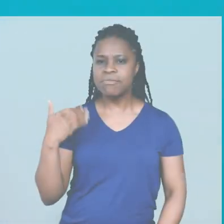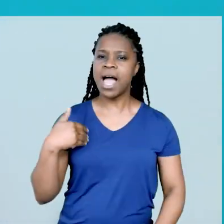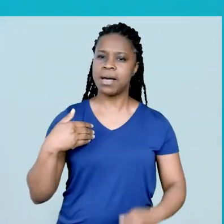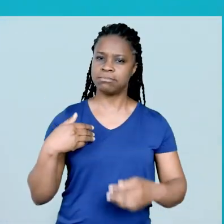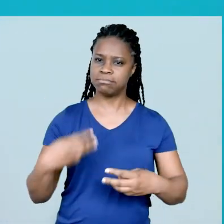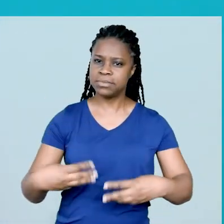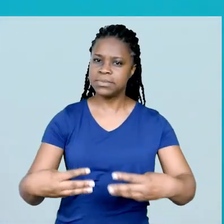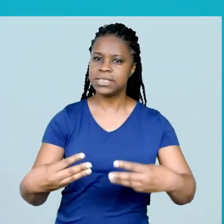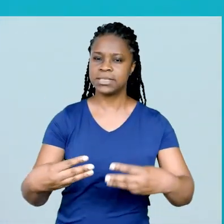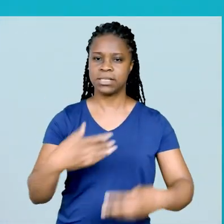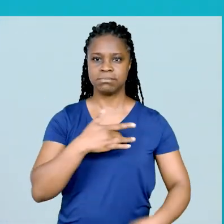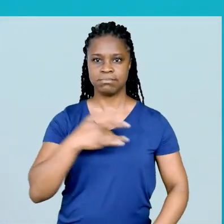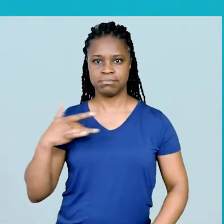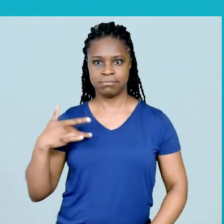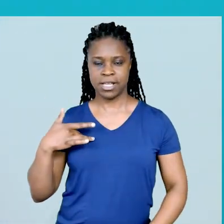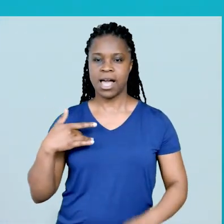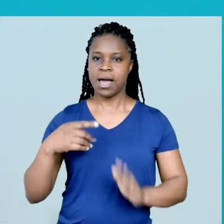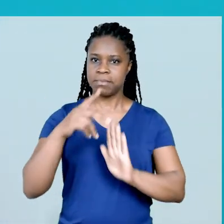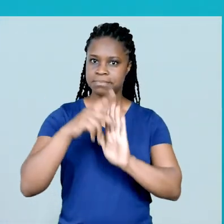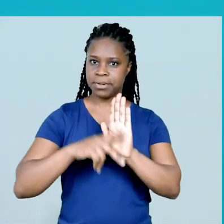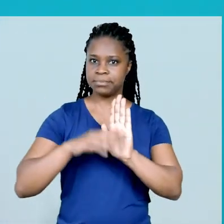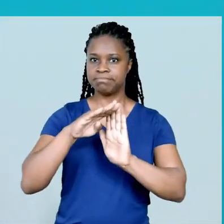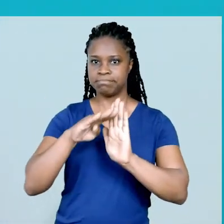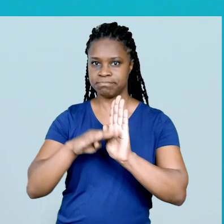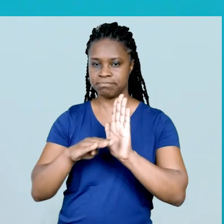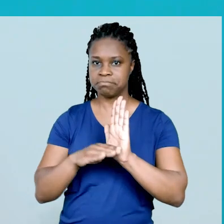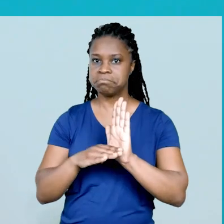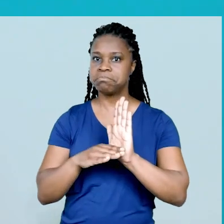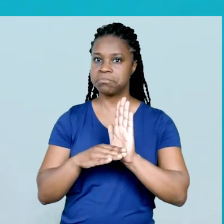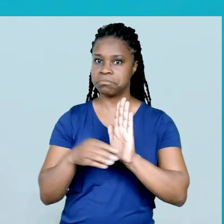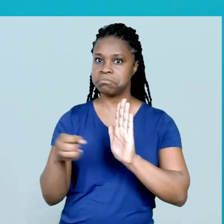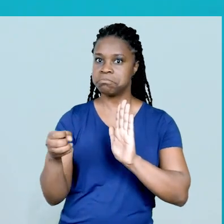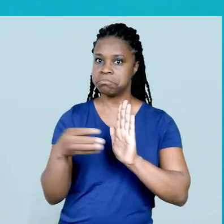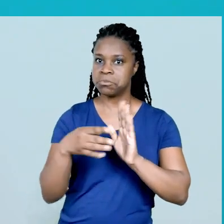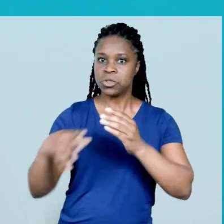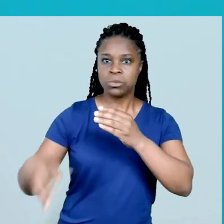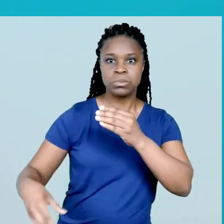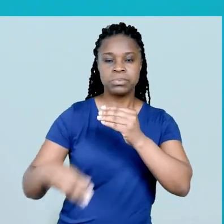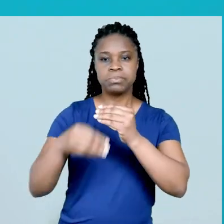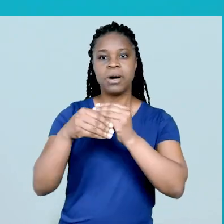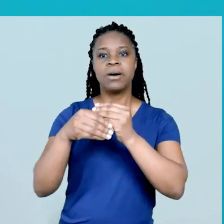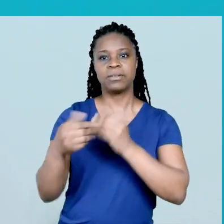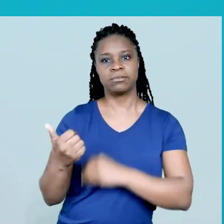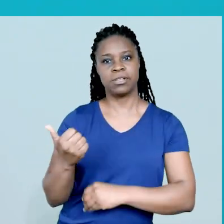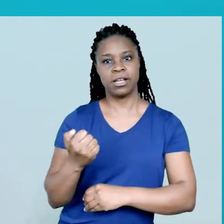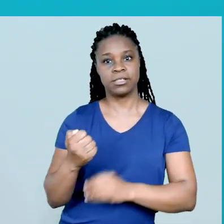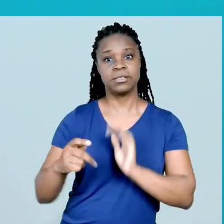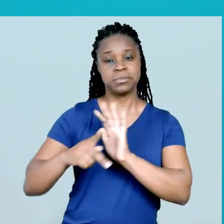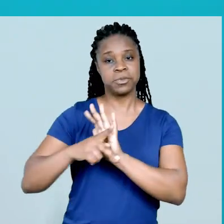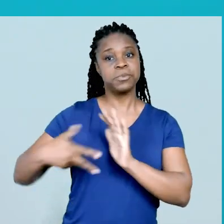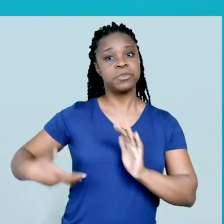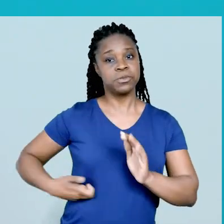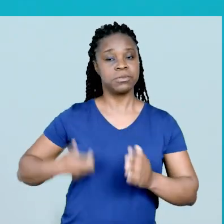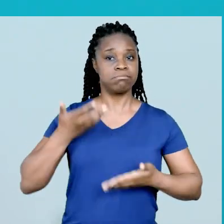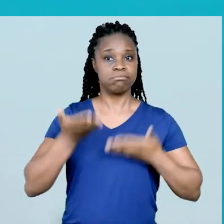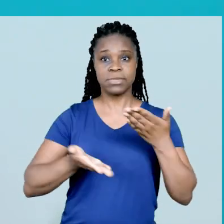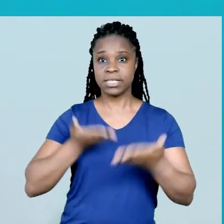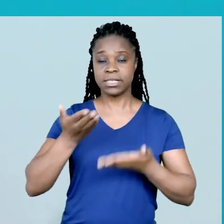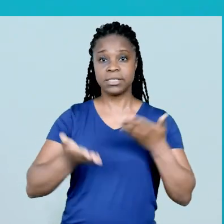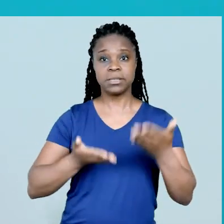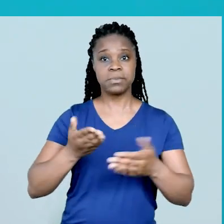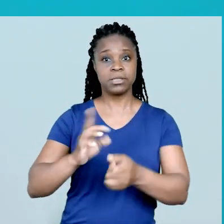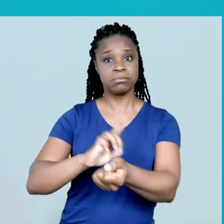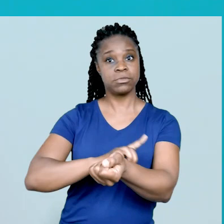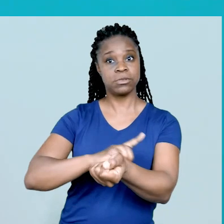Recentemente, o Ministério da Saúde, por meio de portarias específicas, incorporou as canetas de insulina para o tratamento